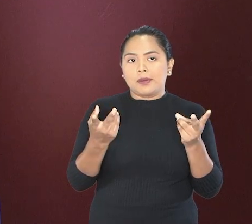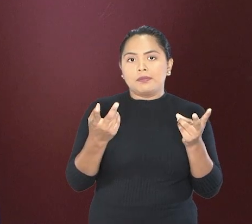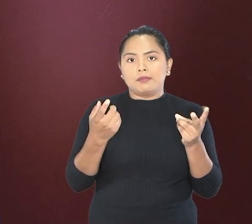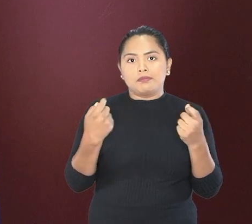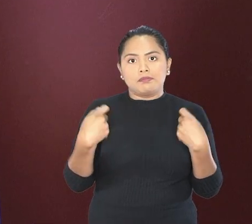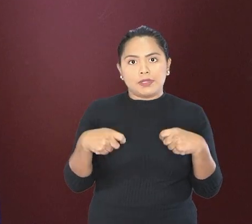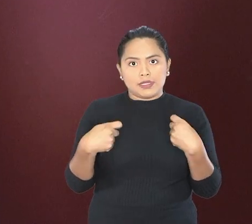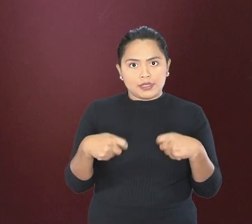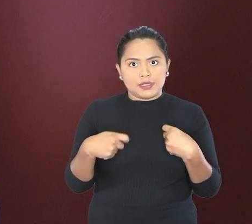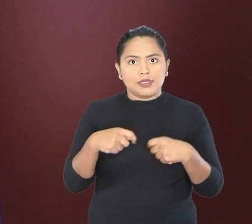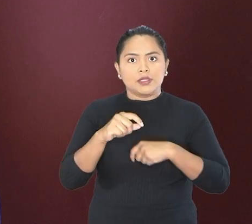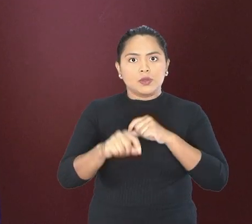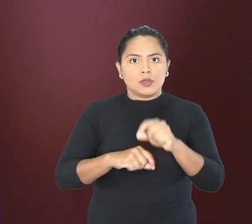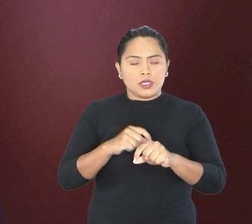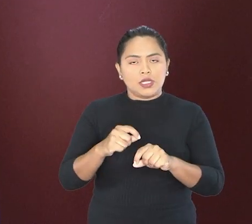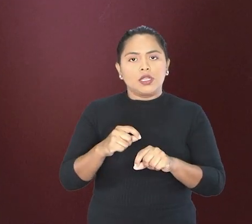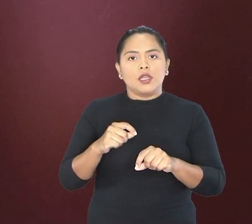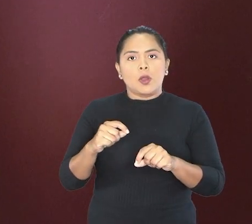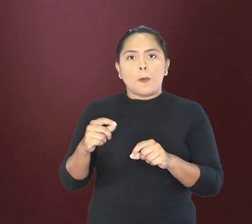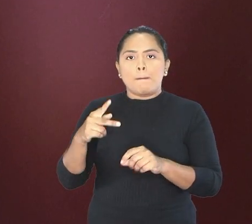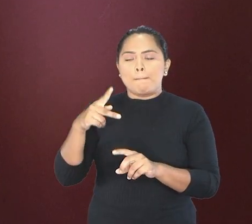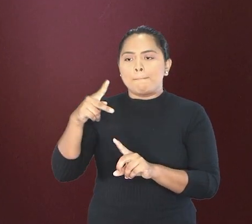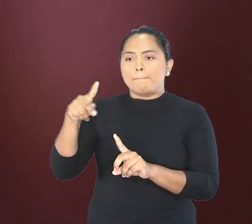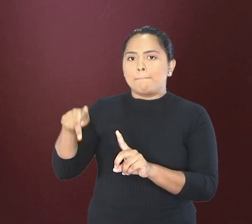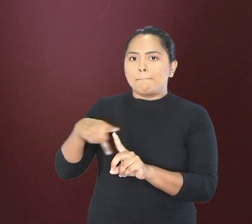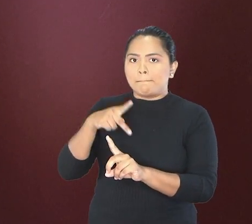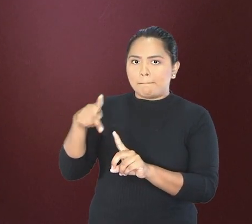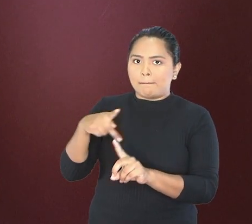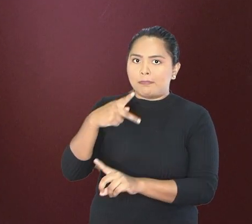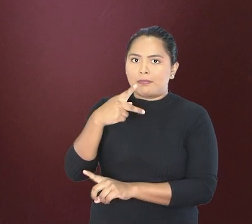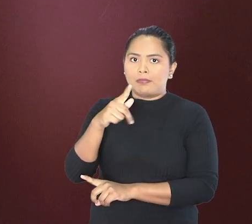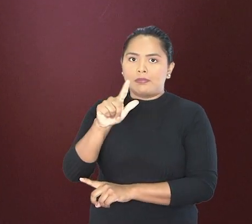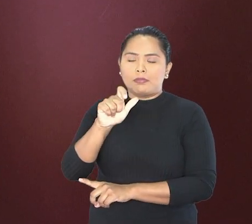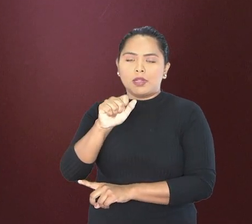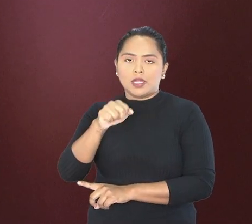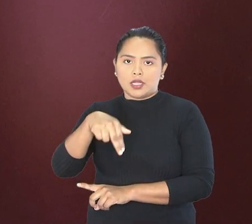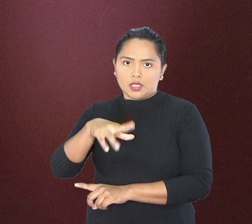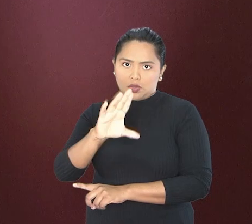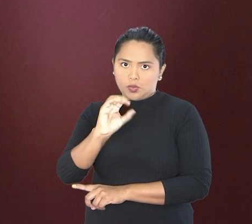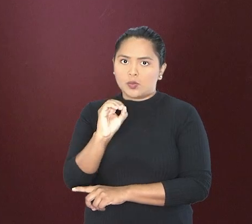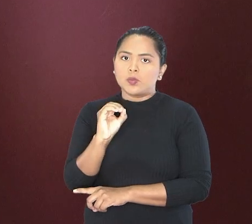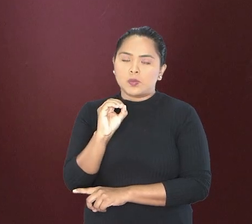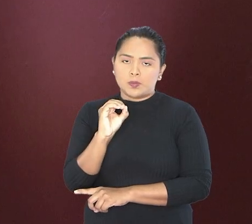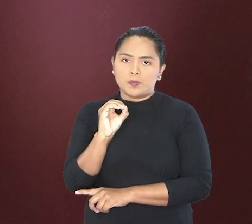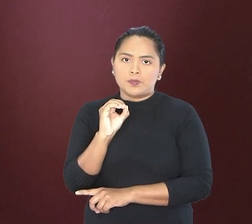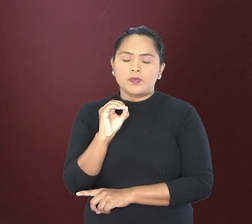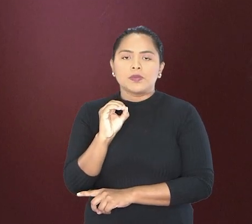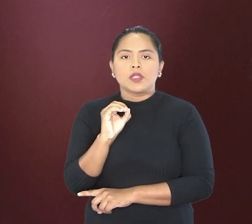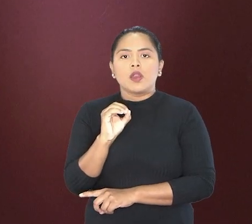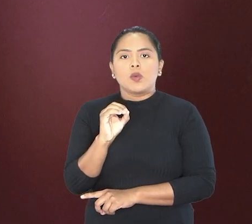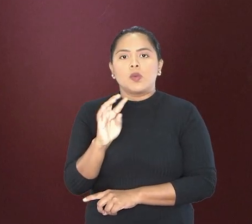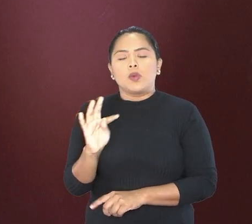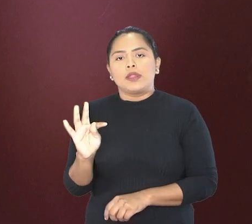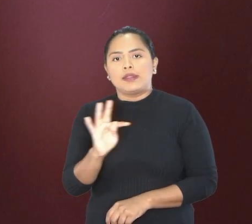ele tem que constar no plano de desenvolvimento de pessoas da Universidade Federal de Roraima.